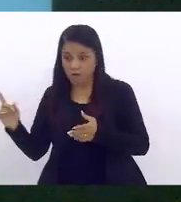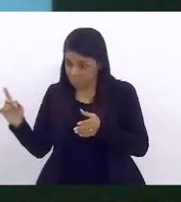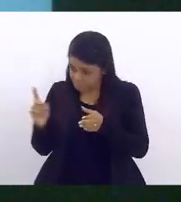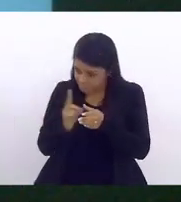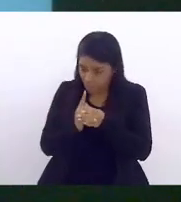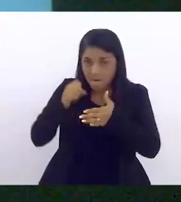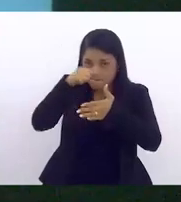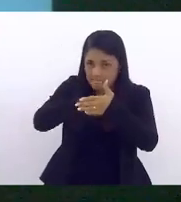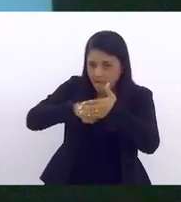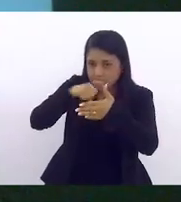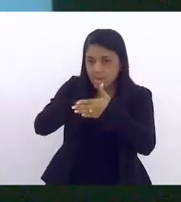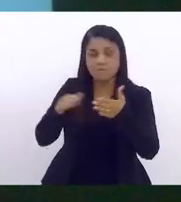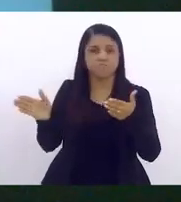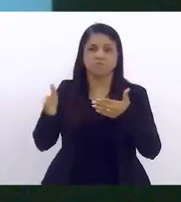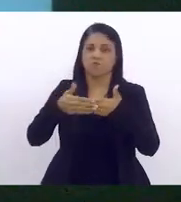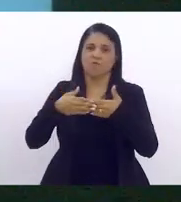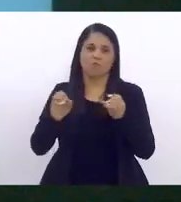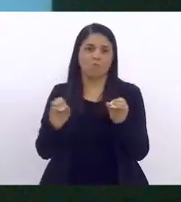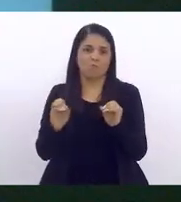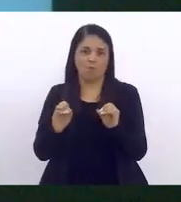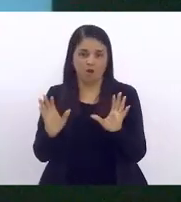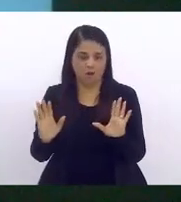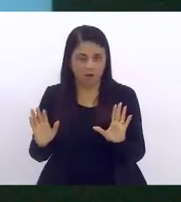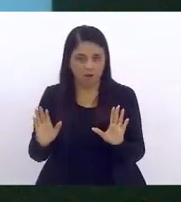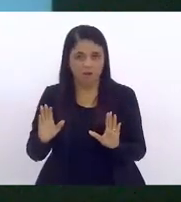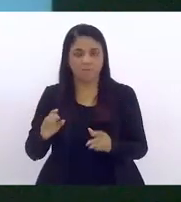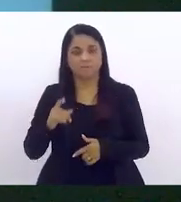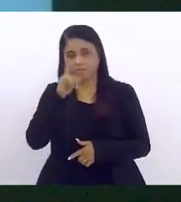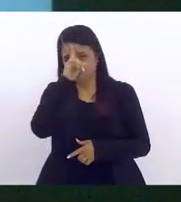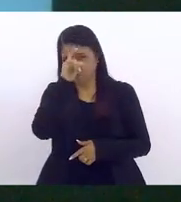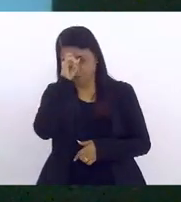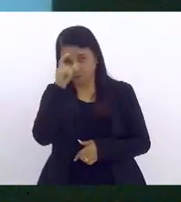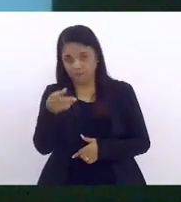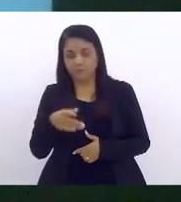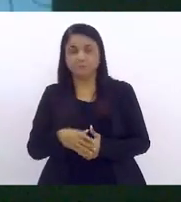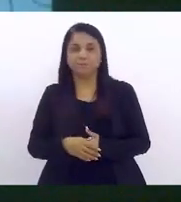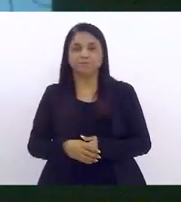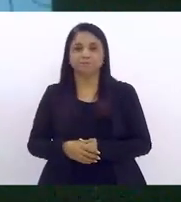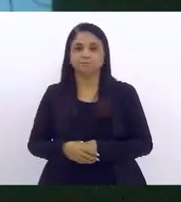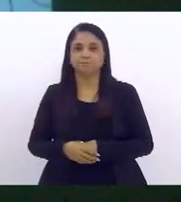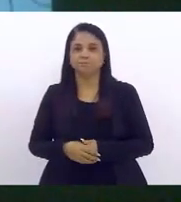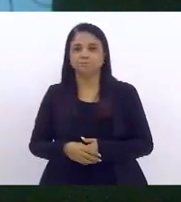na luta pelo não fechamento da maternidade Herculano Pinheiro.